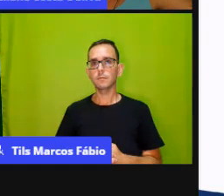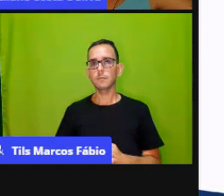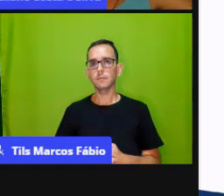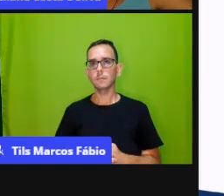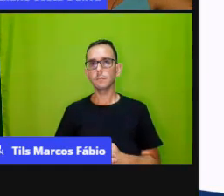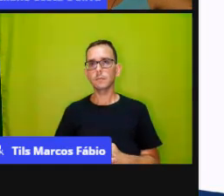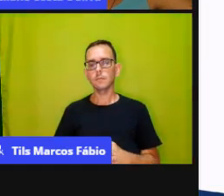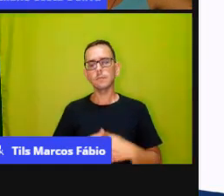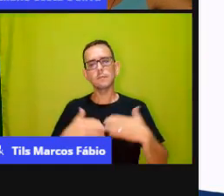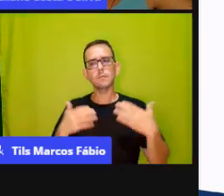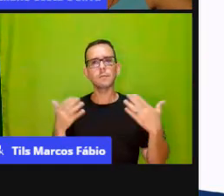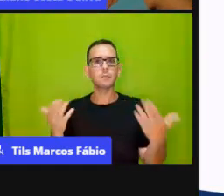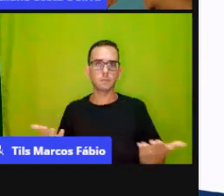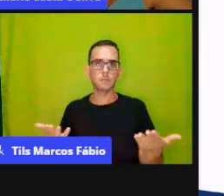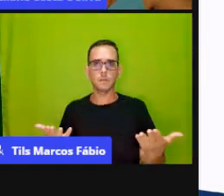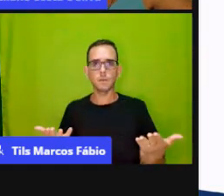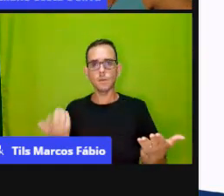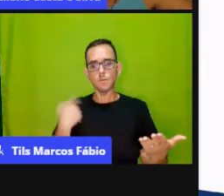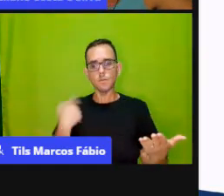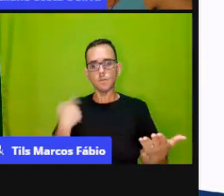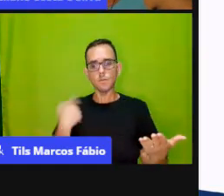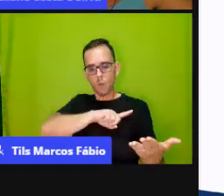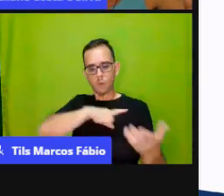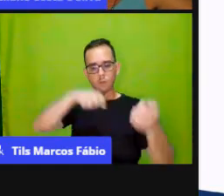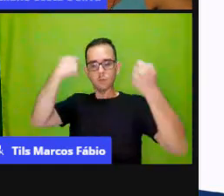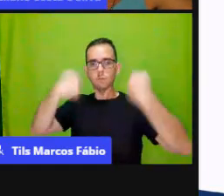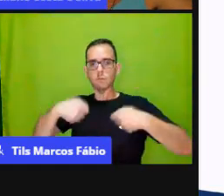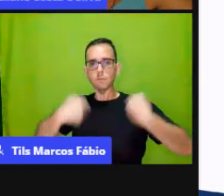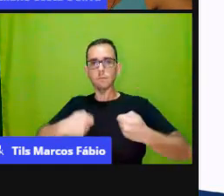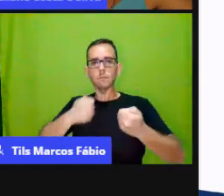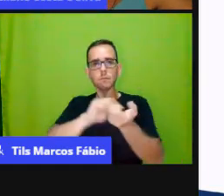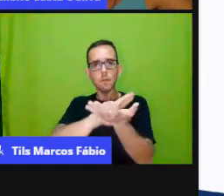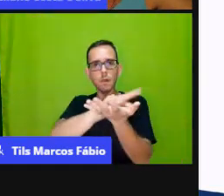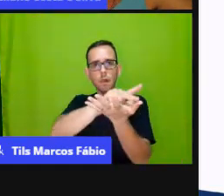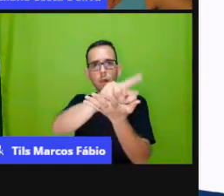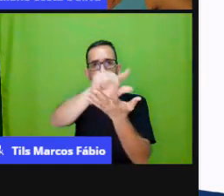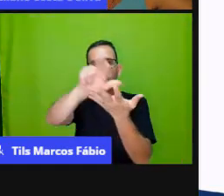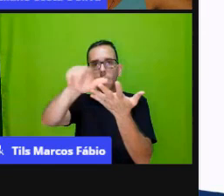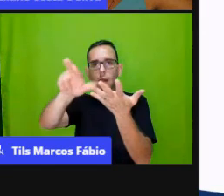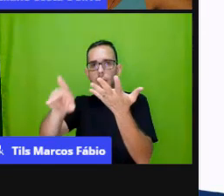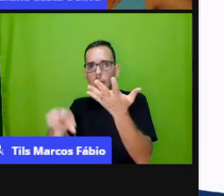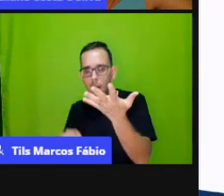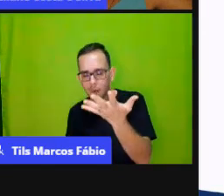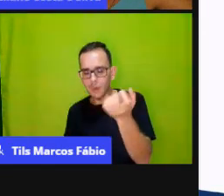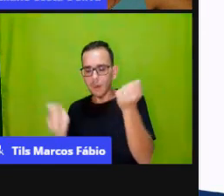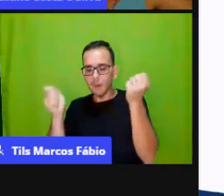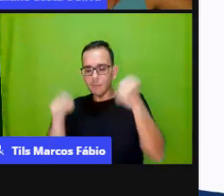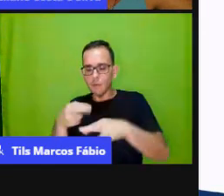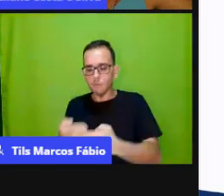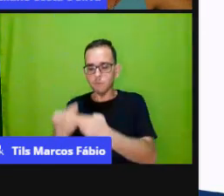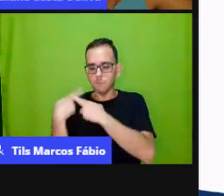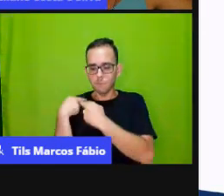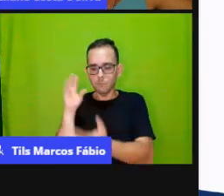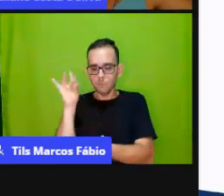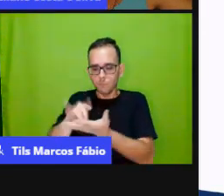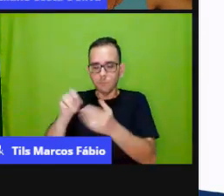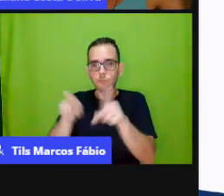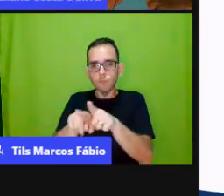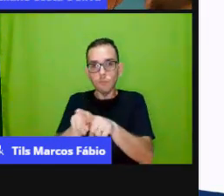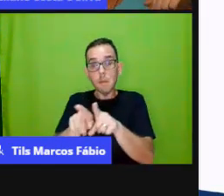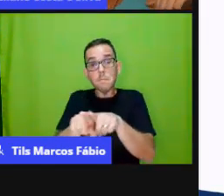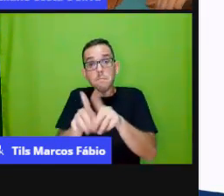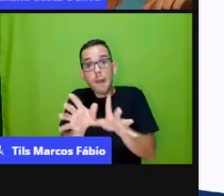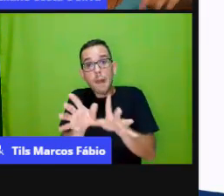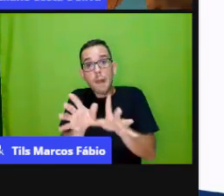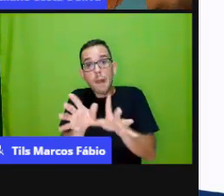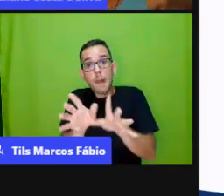Então, a gente precisa trabalhar, né? Vários municípios têm orientações sobre guarda responsável, mas algumas coisas que às vezes a gente